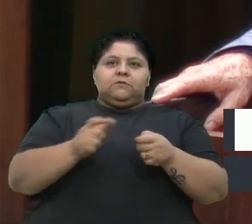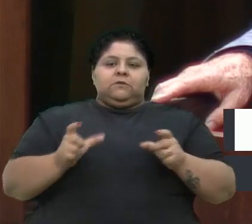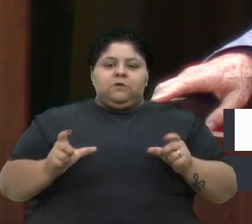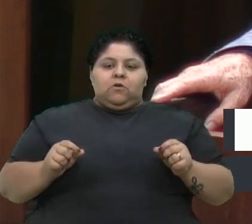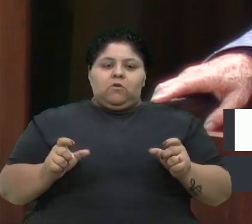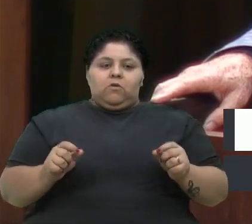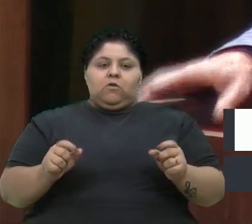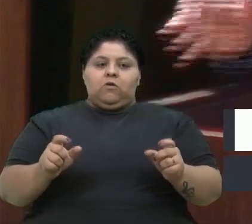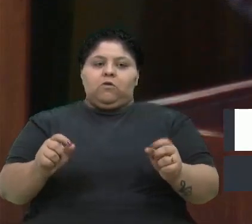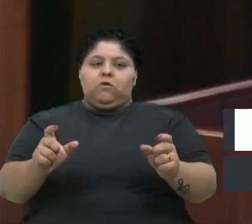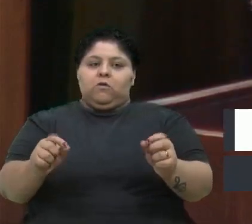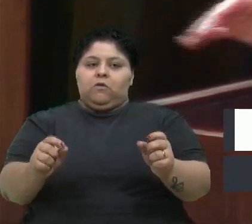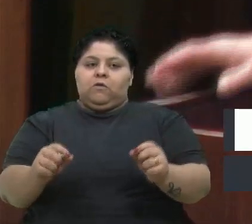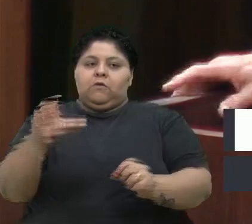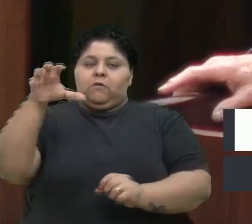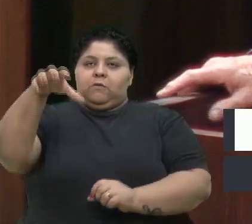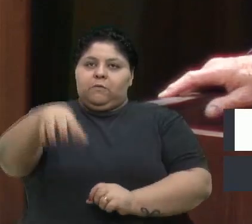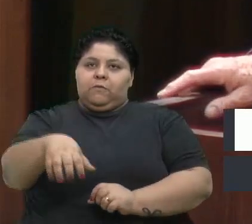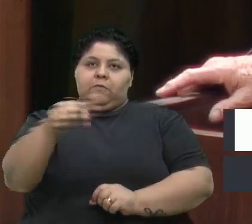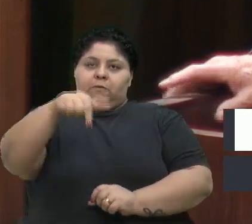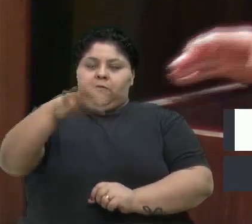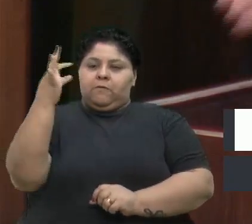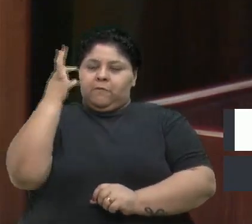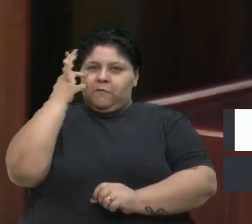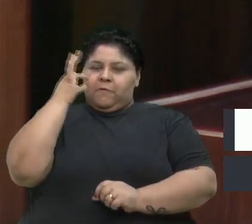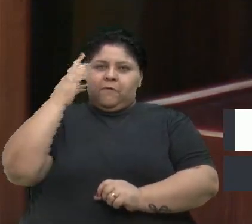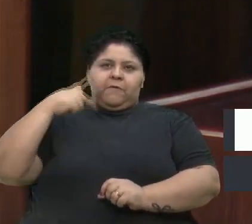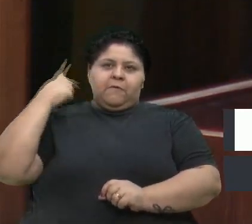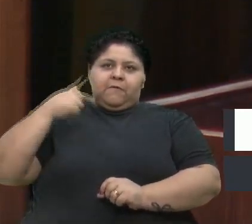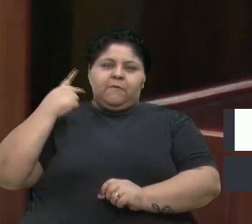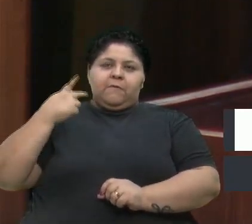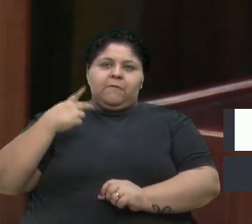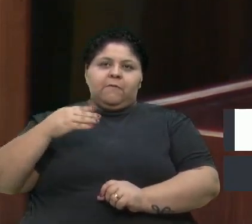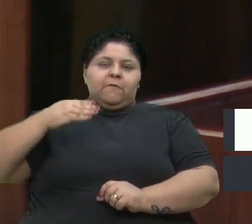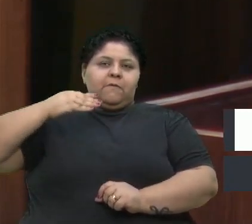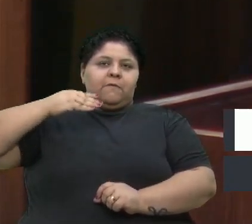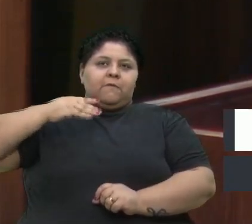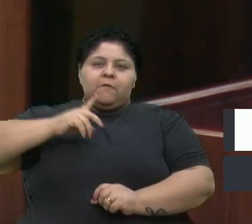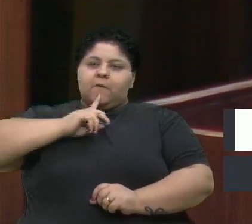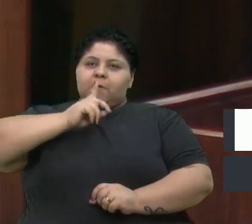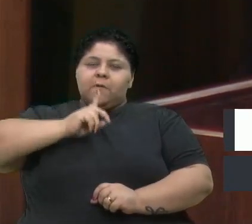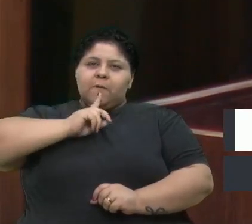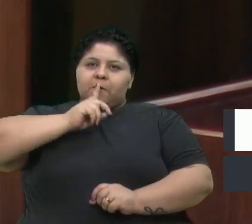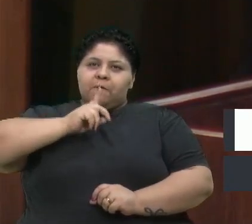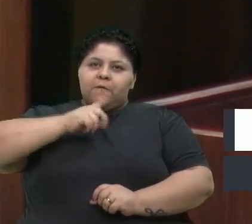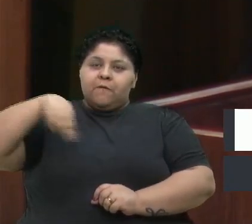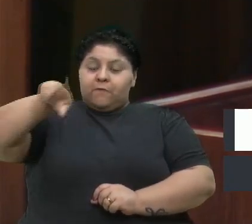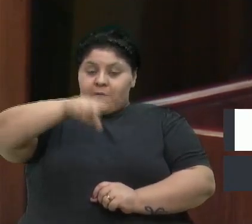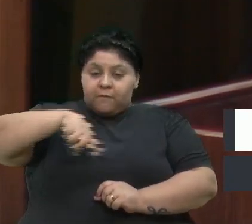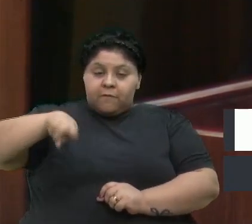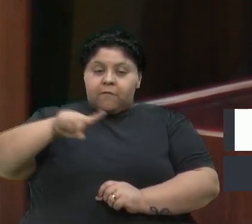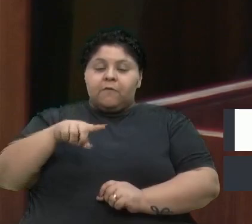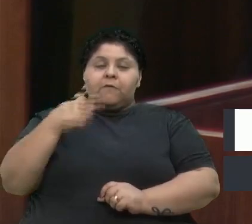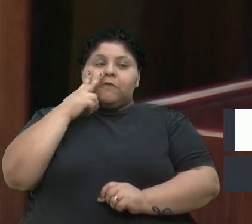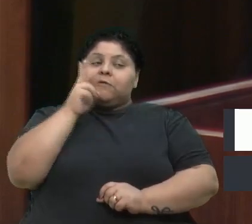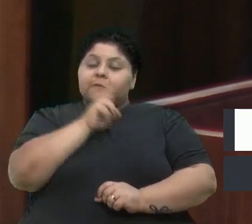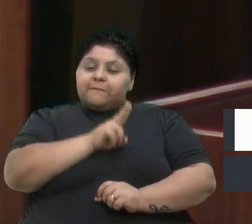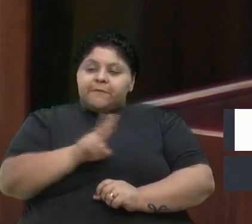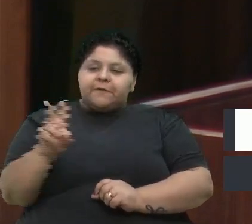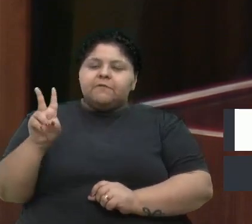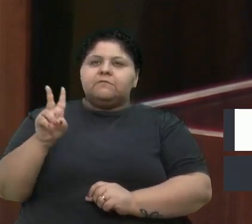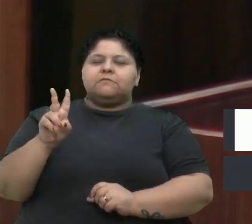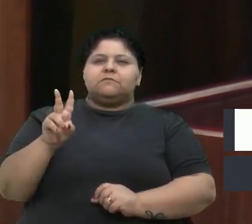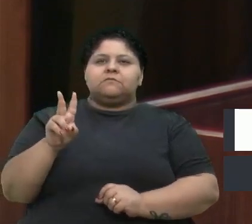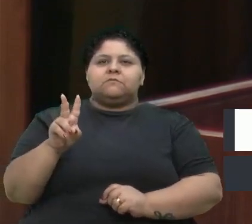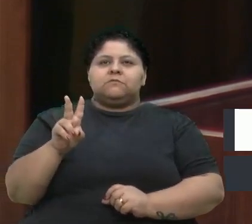oncohematologia. Lá estava presente o vereador Alberto Meneguzzi, e nós presenciamos,